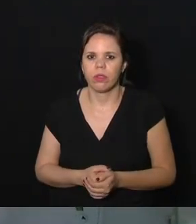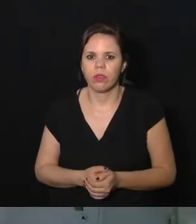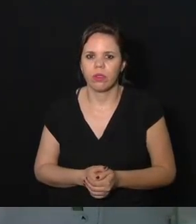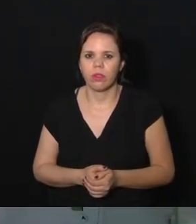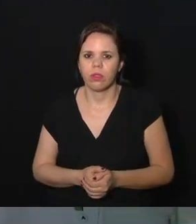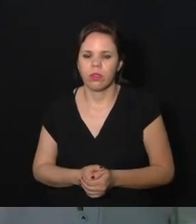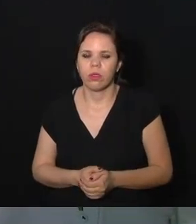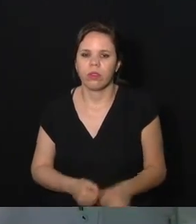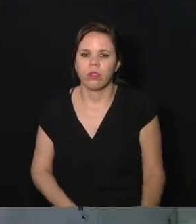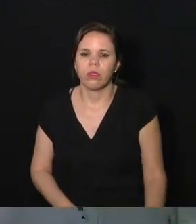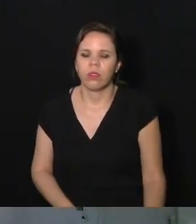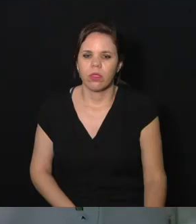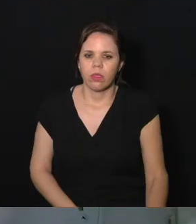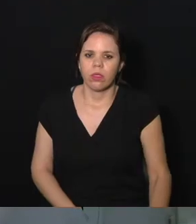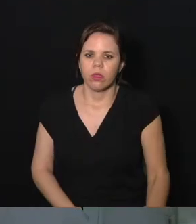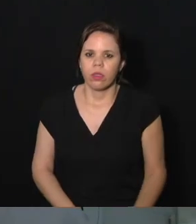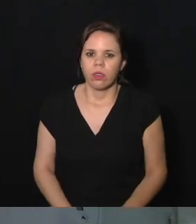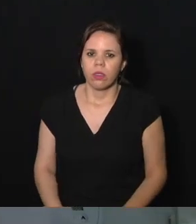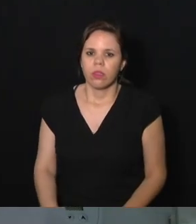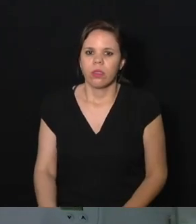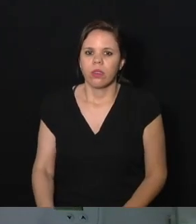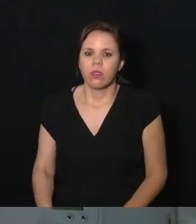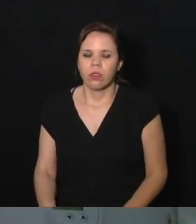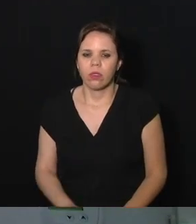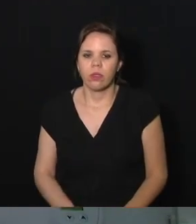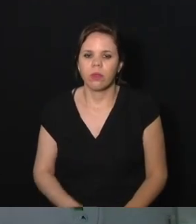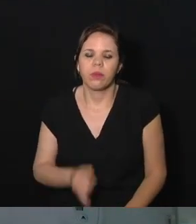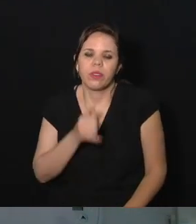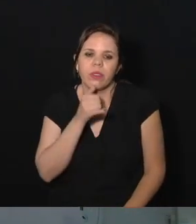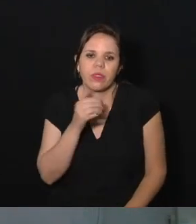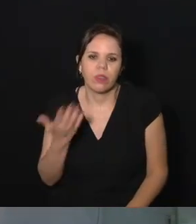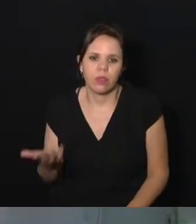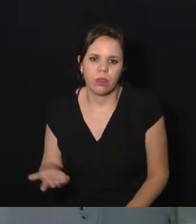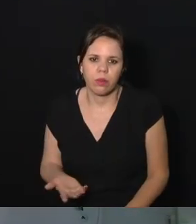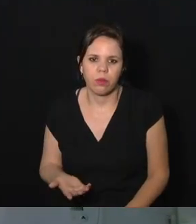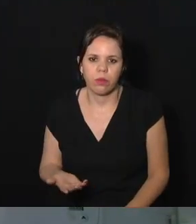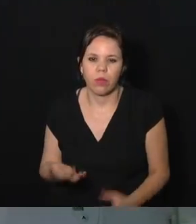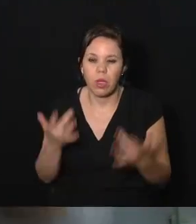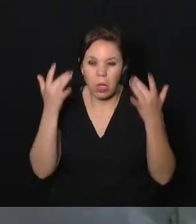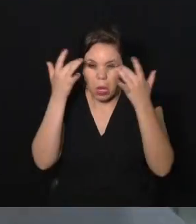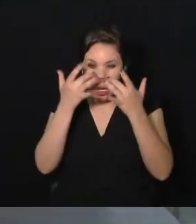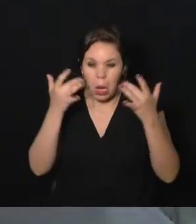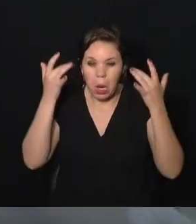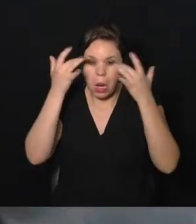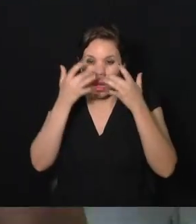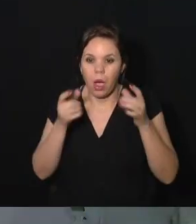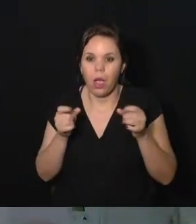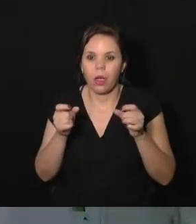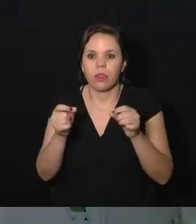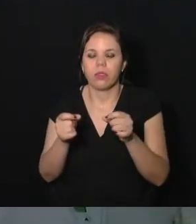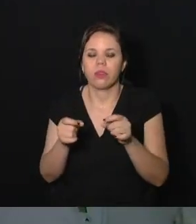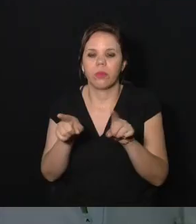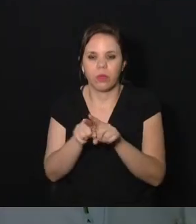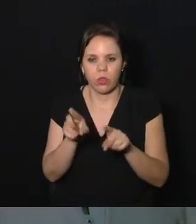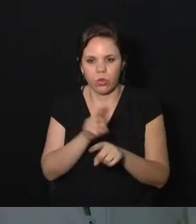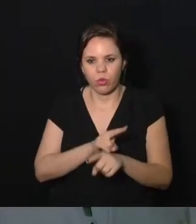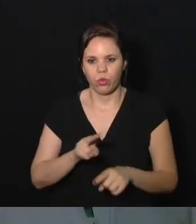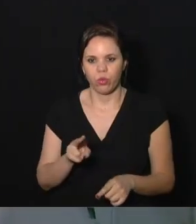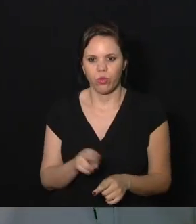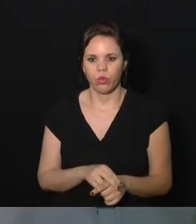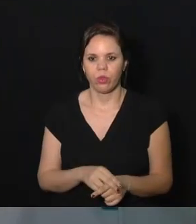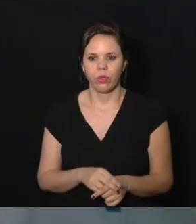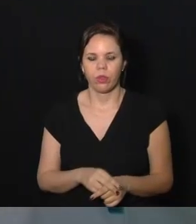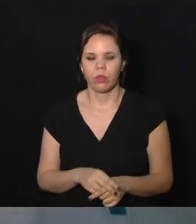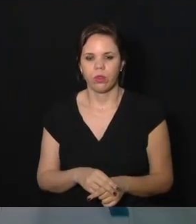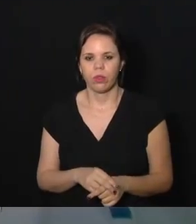no caso, por exemplo, na úlcera de córnea, a gente usa ela tópica e